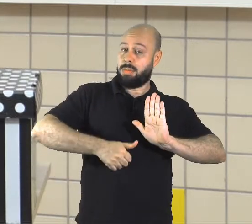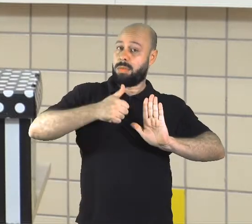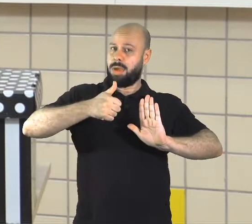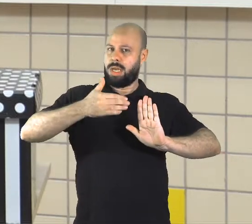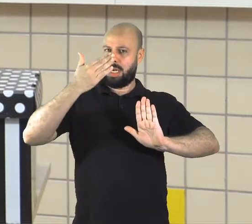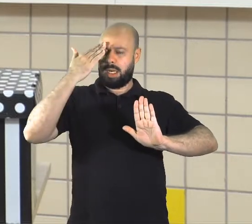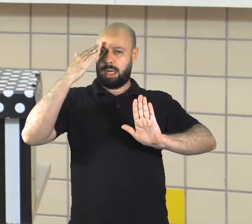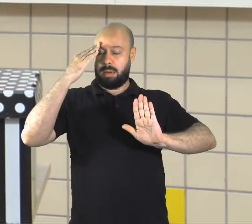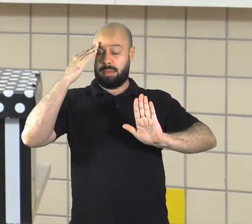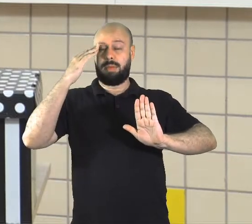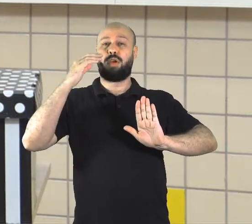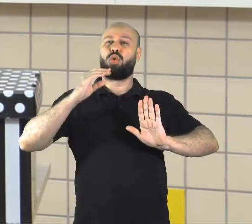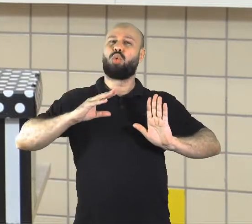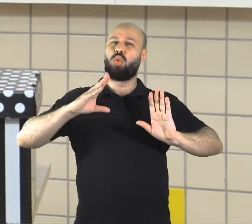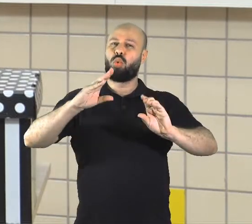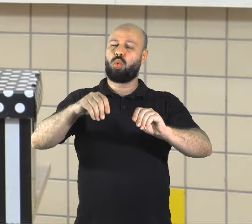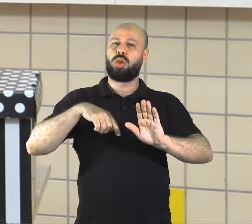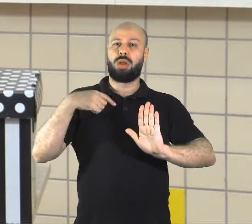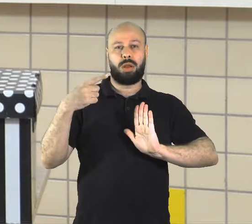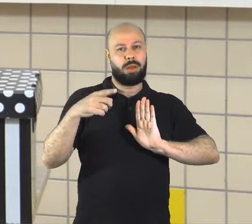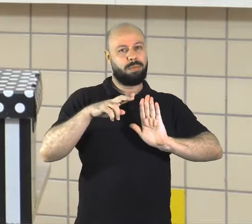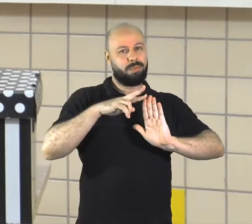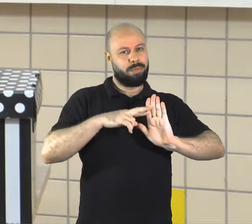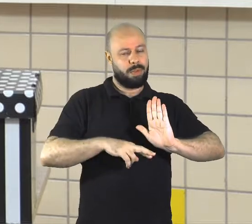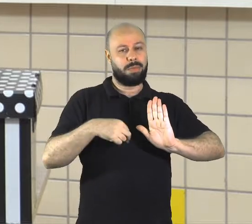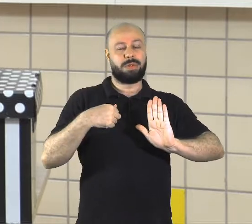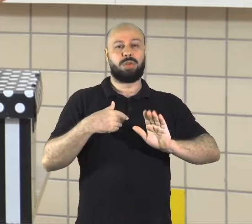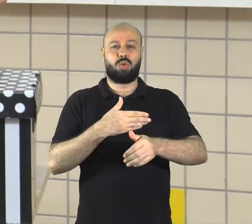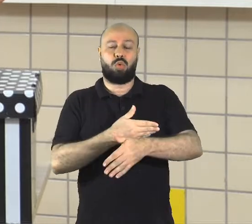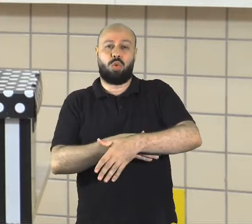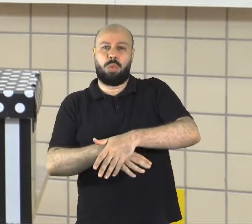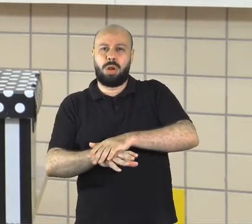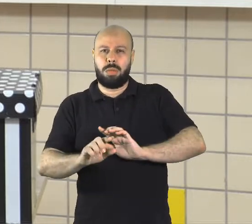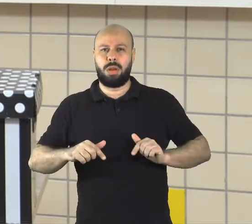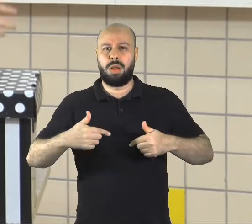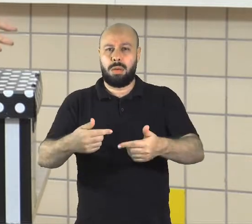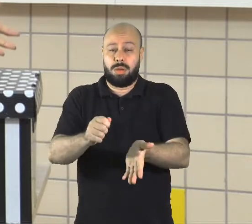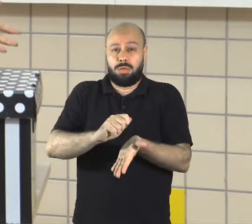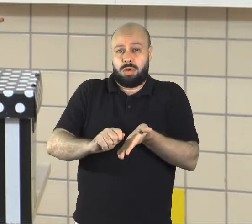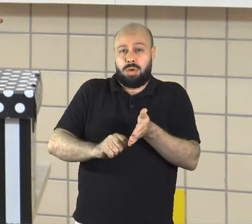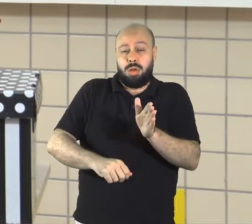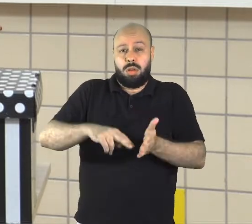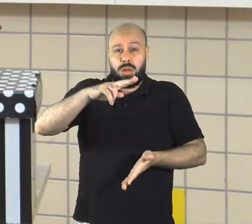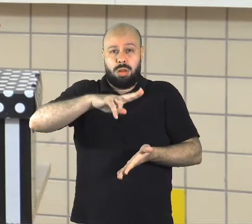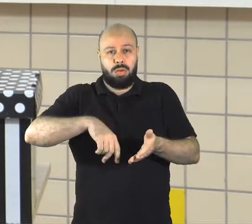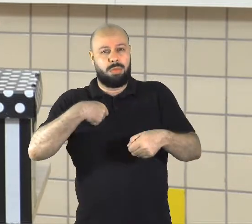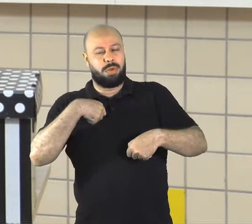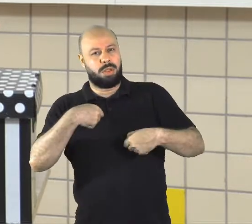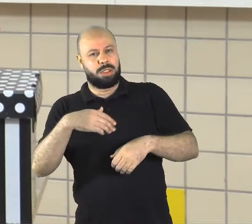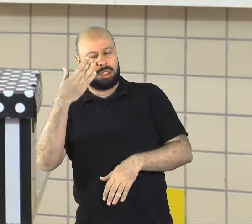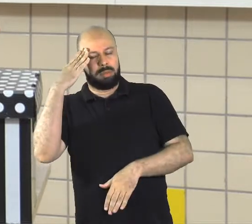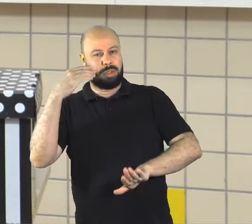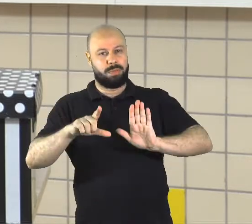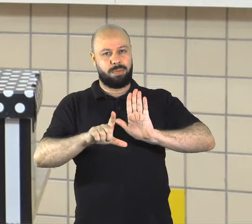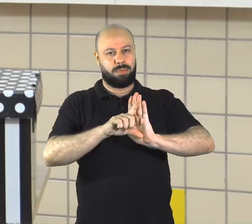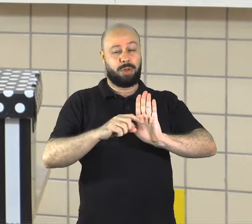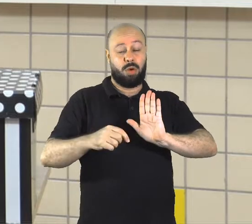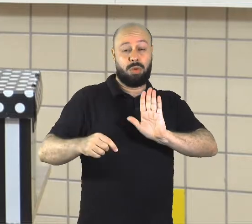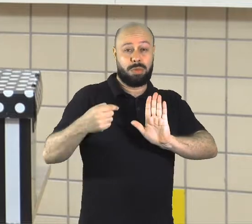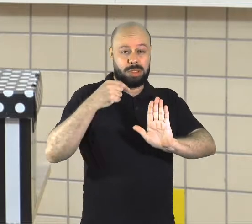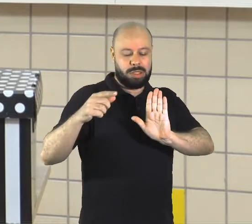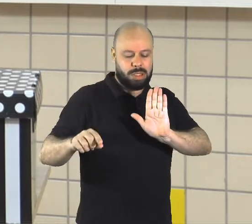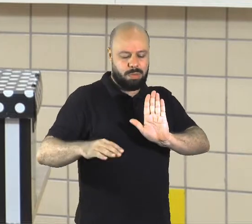regras. Tudo precisa de regra, né? Comportamento, atitude, escrita, leitura, a gente tem que seguir regras.